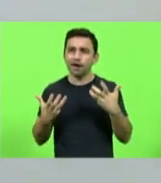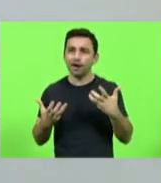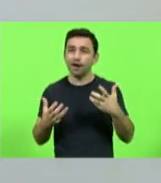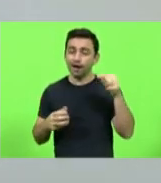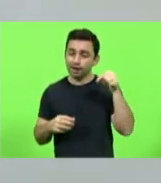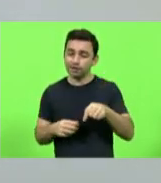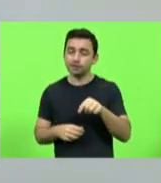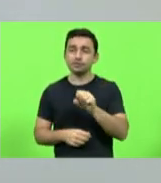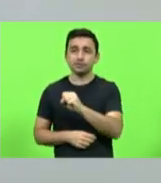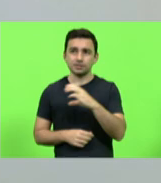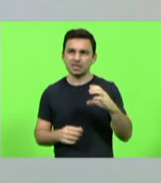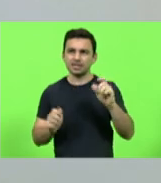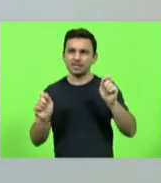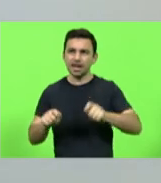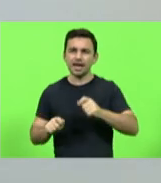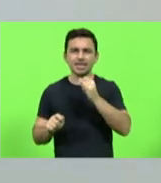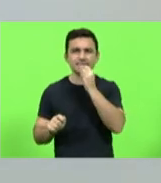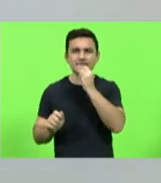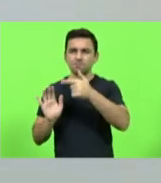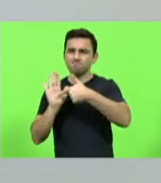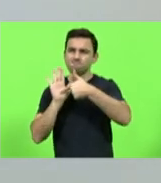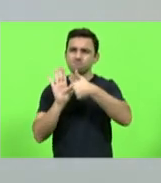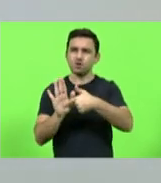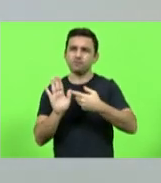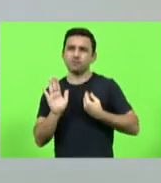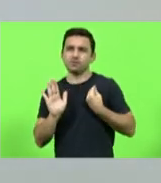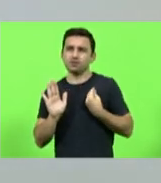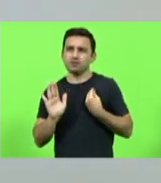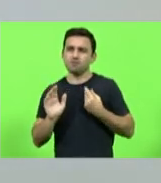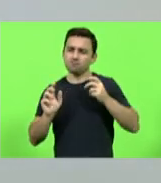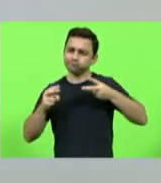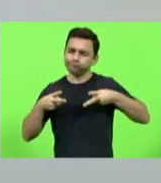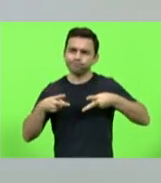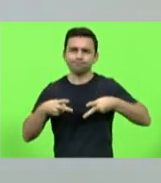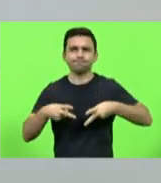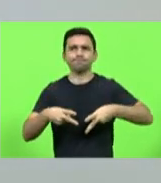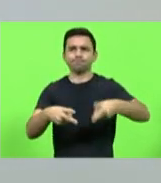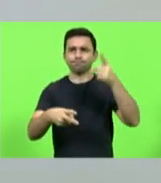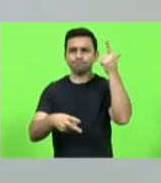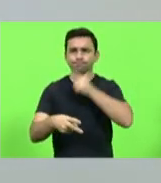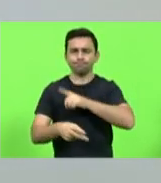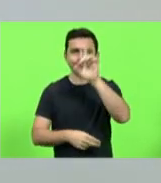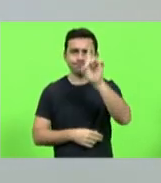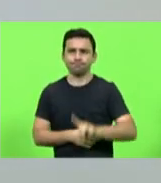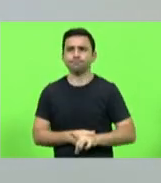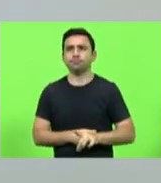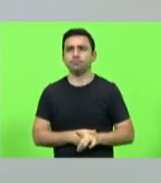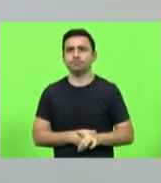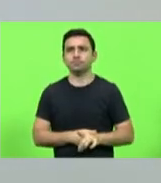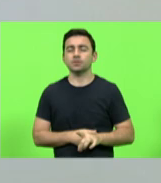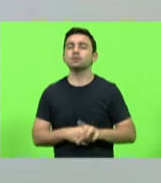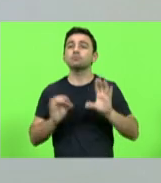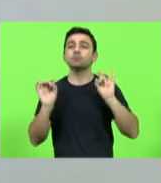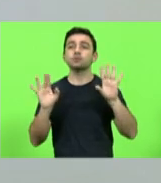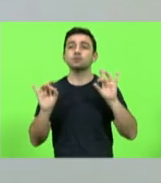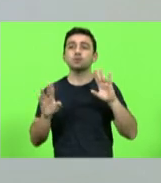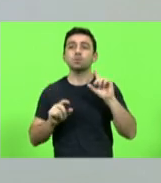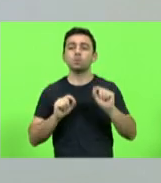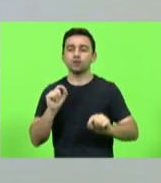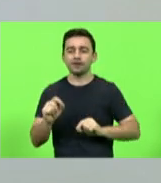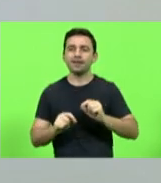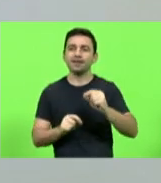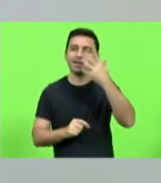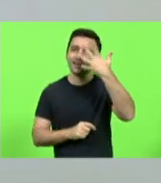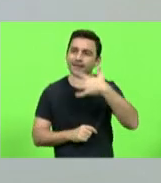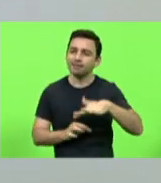ser exemplo vivo na efetivação de um direito, em especial para as crianças